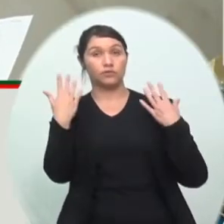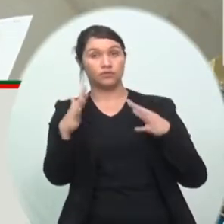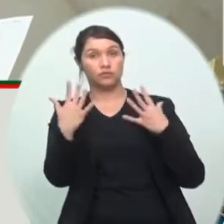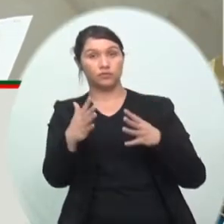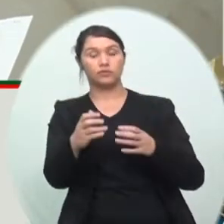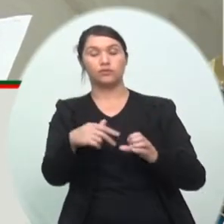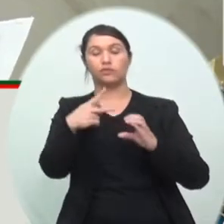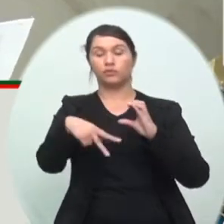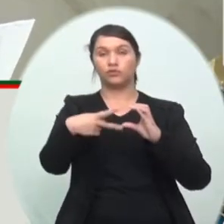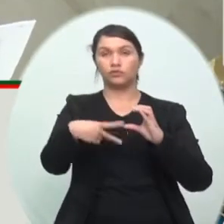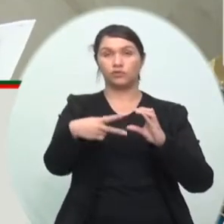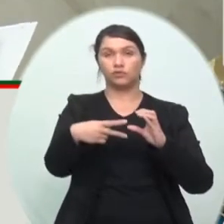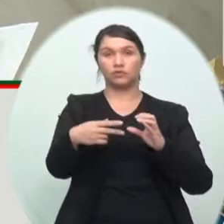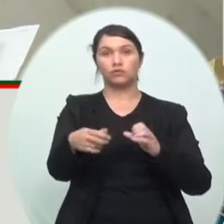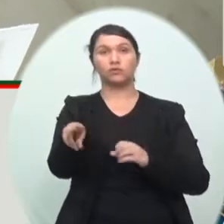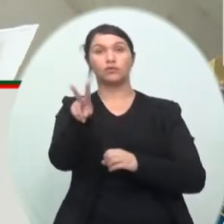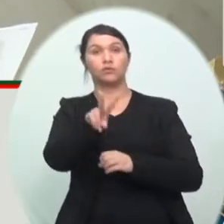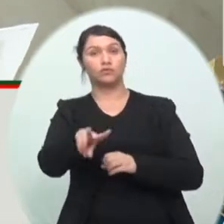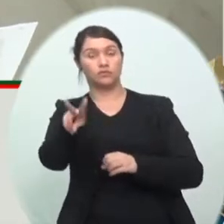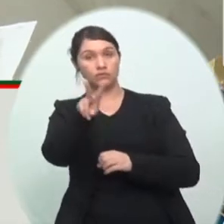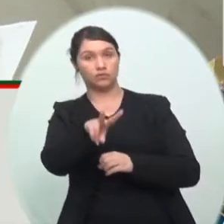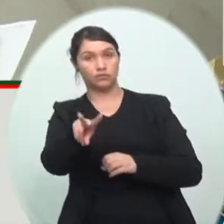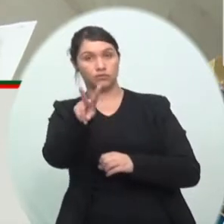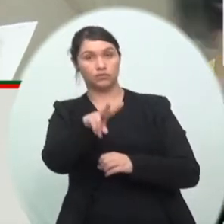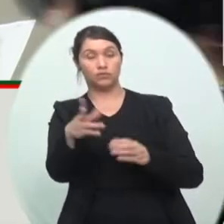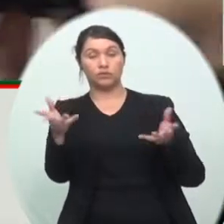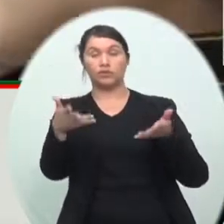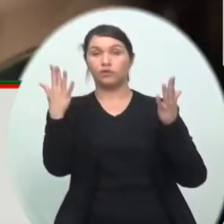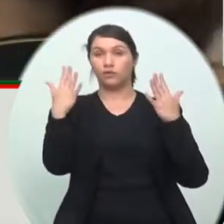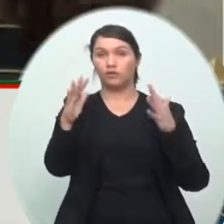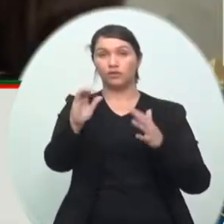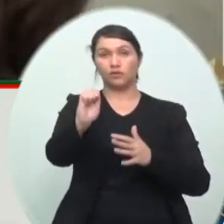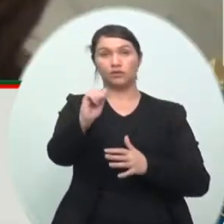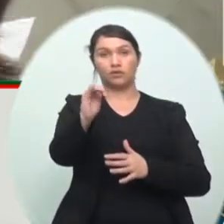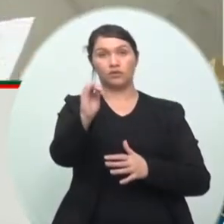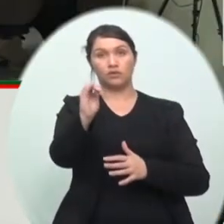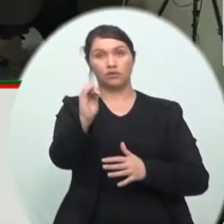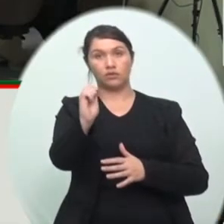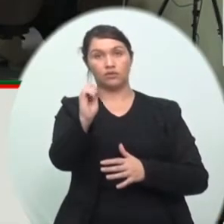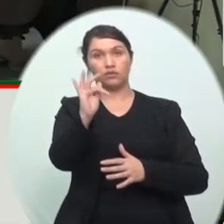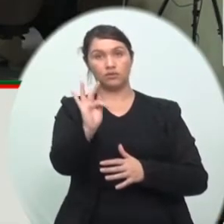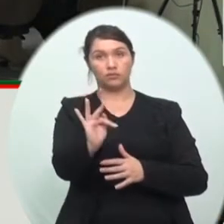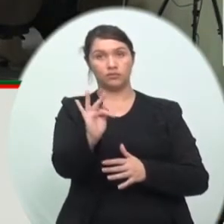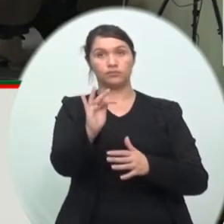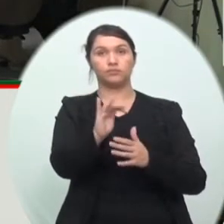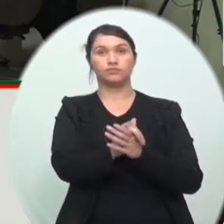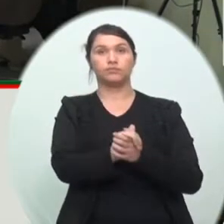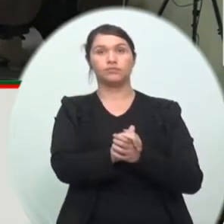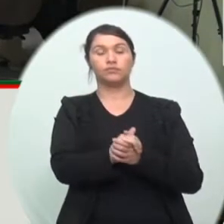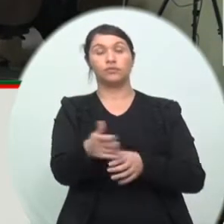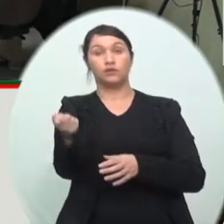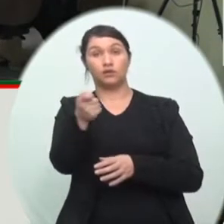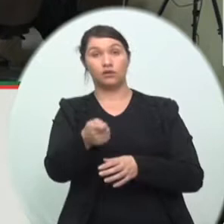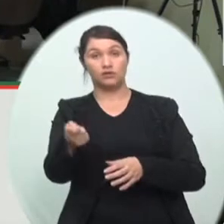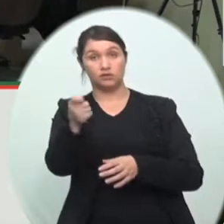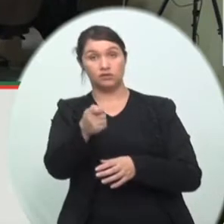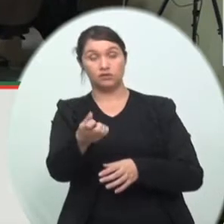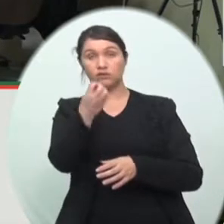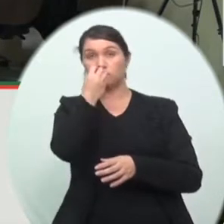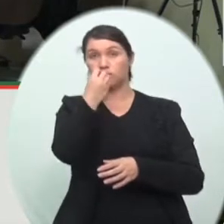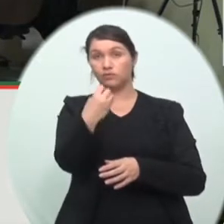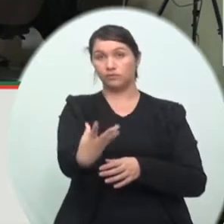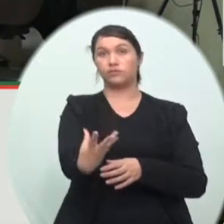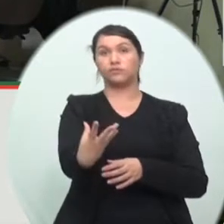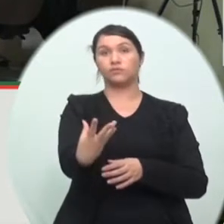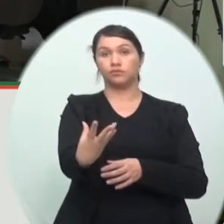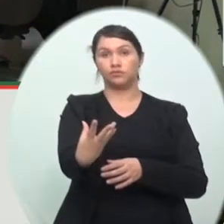de Criciúma, por meio de seus vereadores, vem a público aplaudir a ACAF, Associação Catarinense de Caridade Fanuel, pelos 10